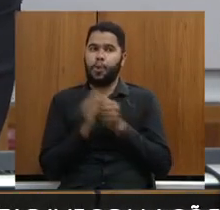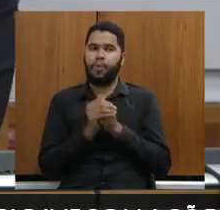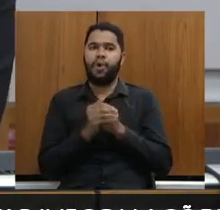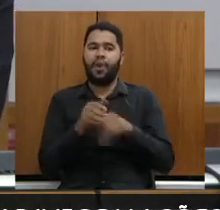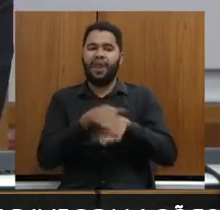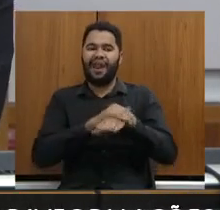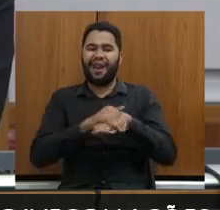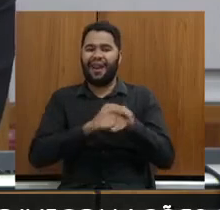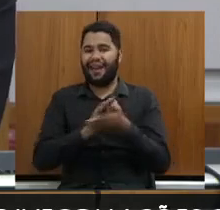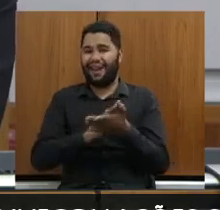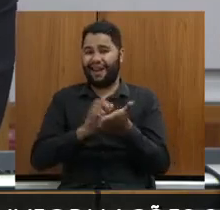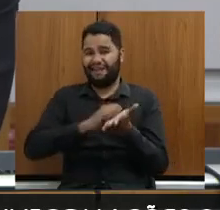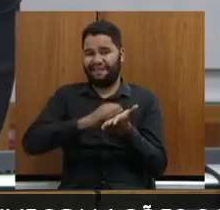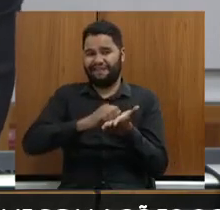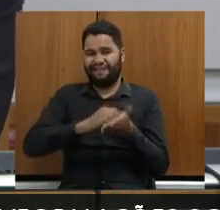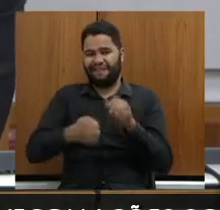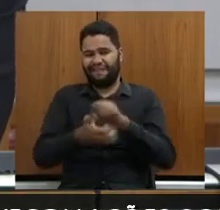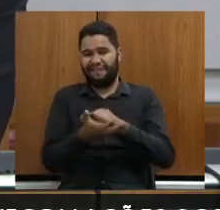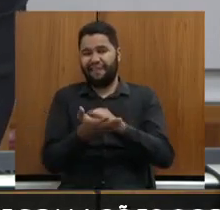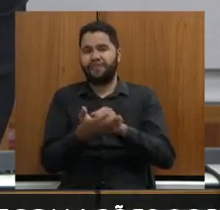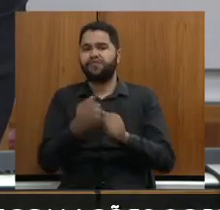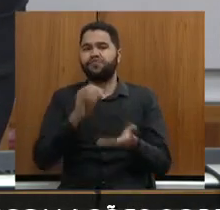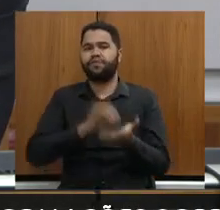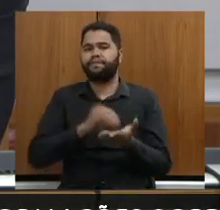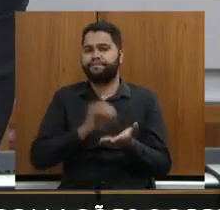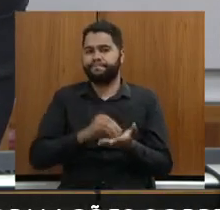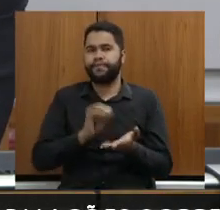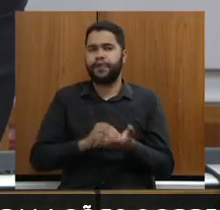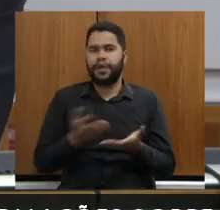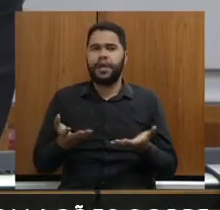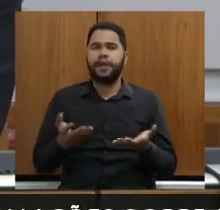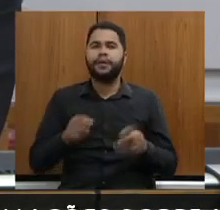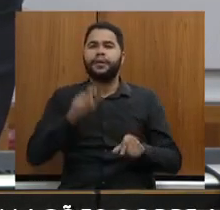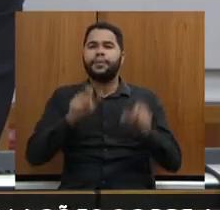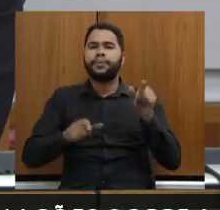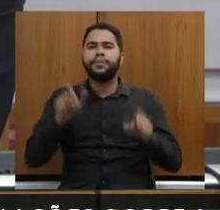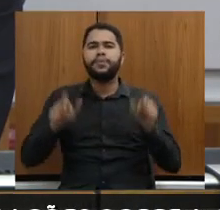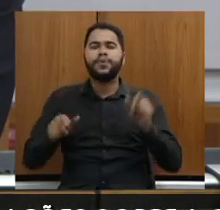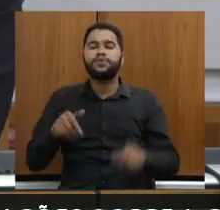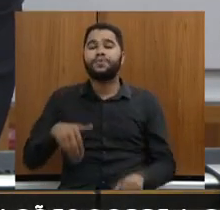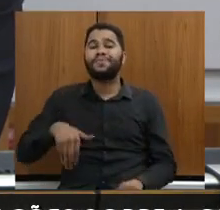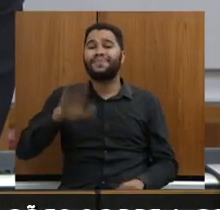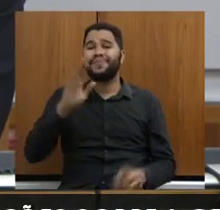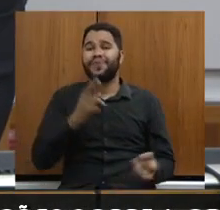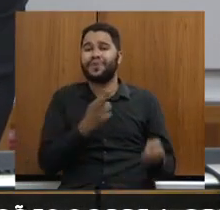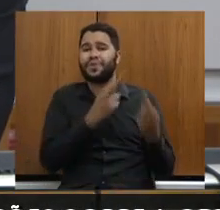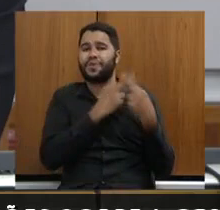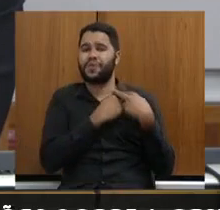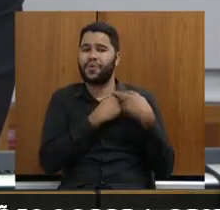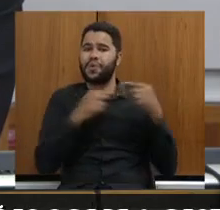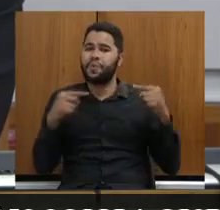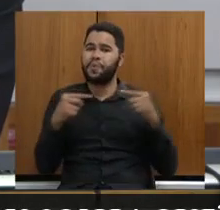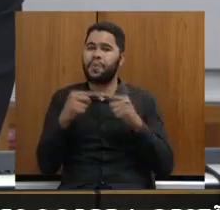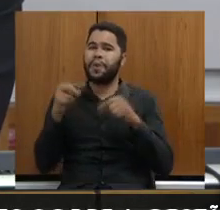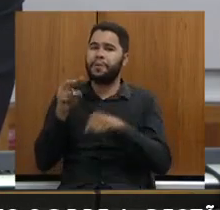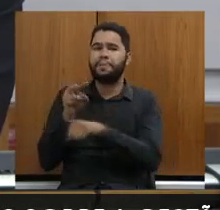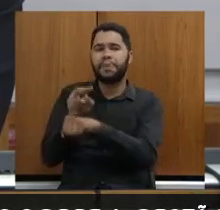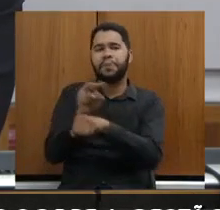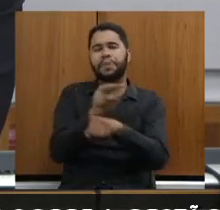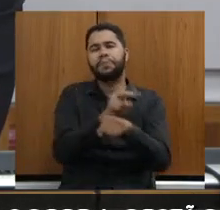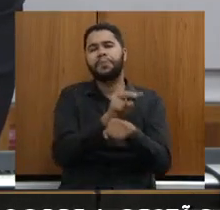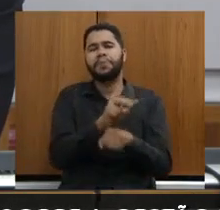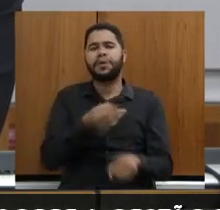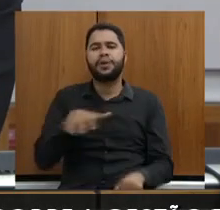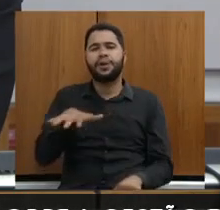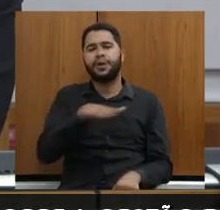não lava a mão direita Então cara que a gente entende que o a pessoa mais responsável por fiscalizar cada